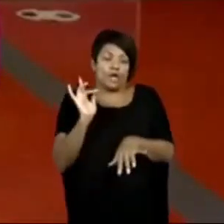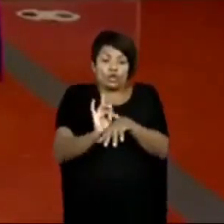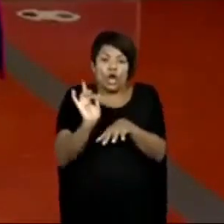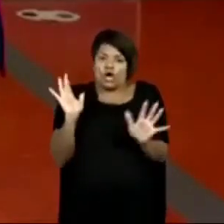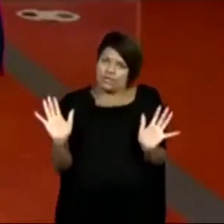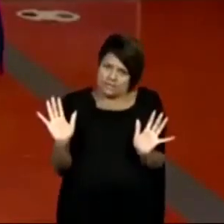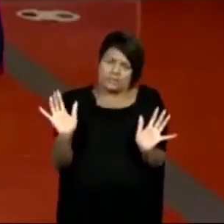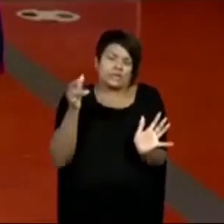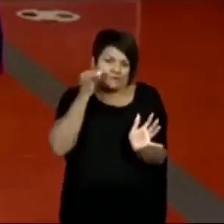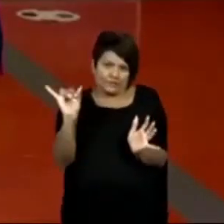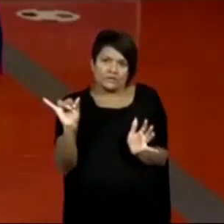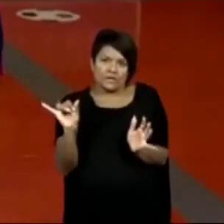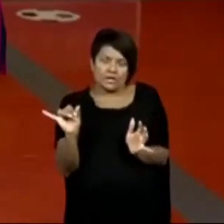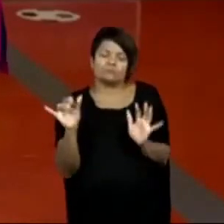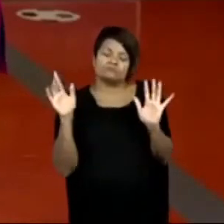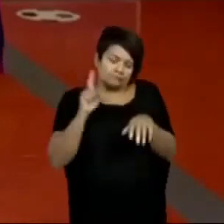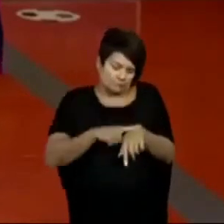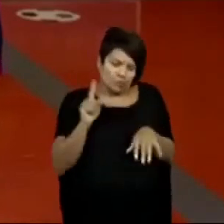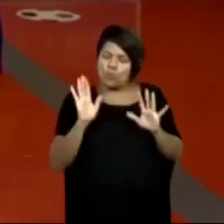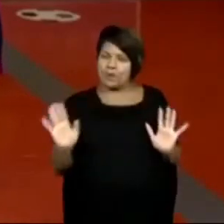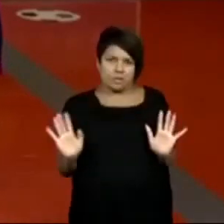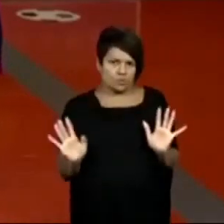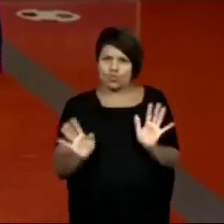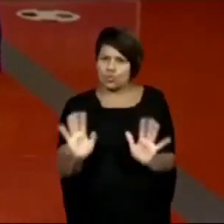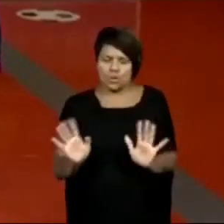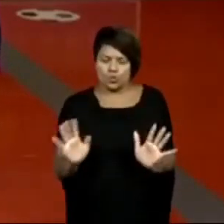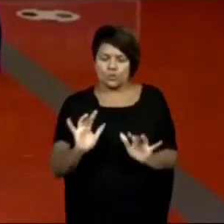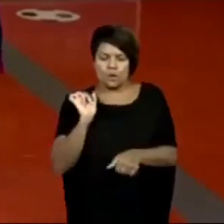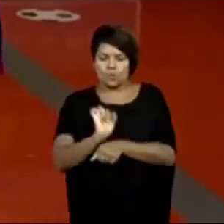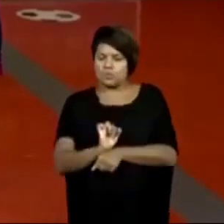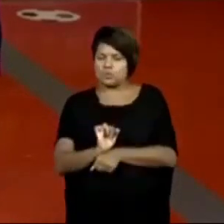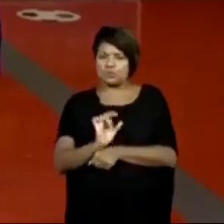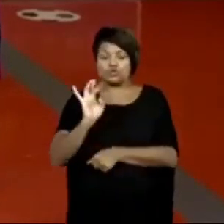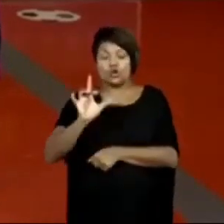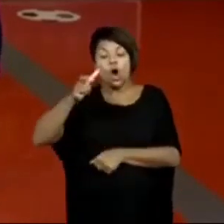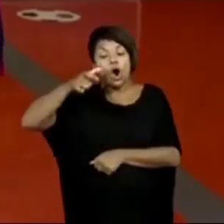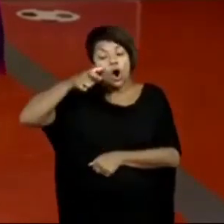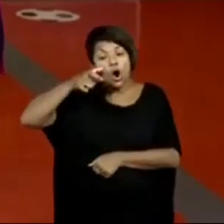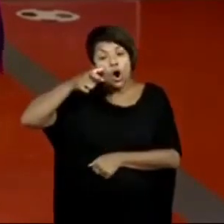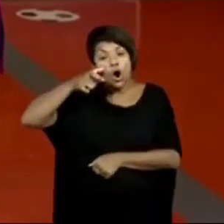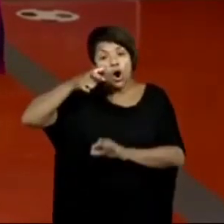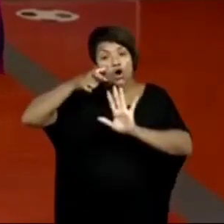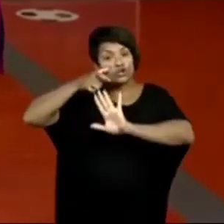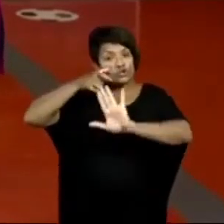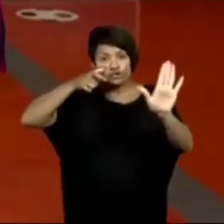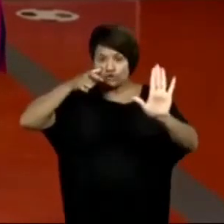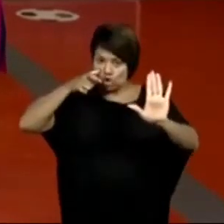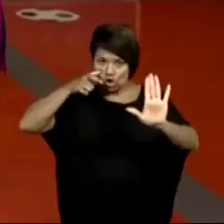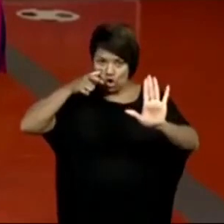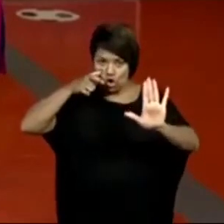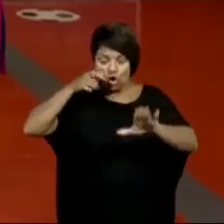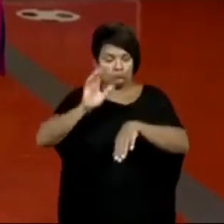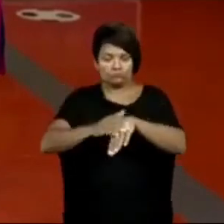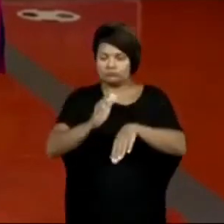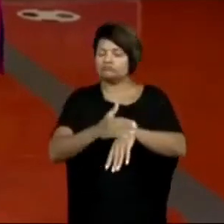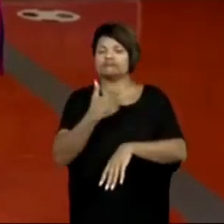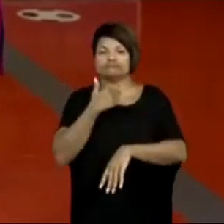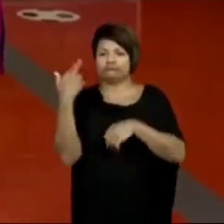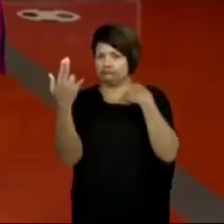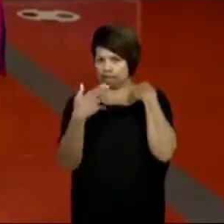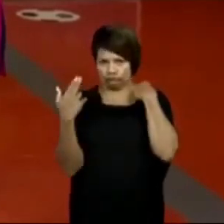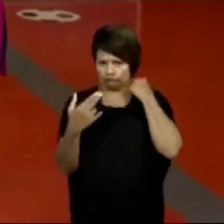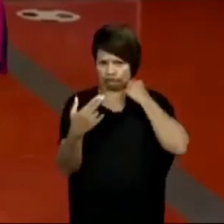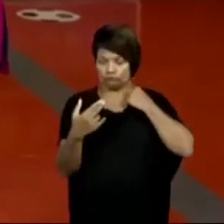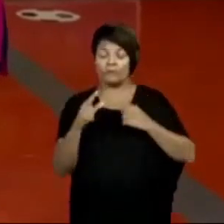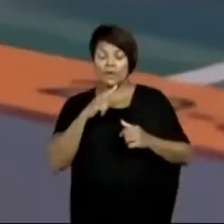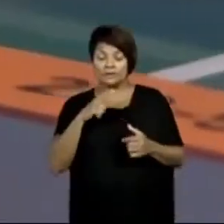não é? Então, nesse momento, as mesas, elas estão para que os visitantes apreciem e nelas, os